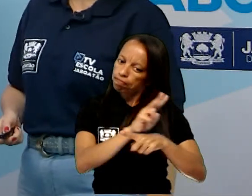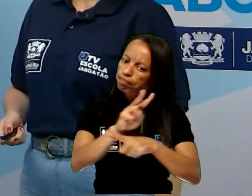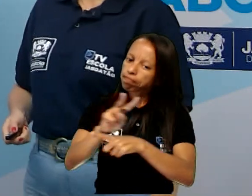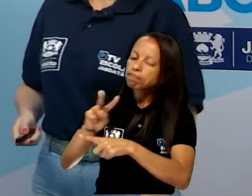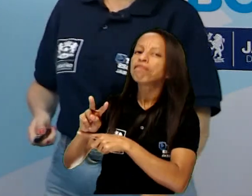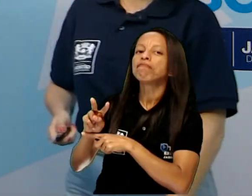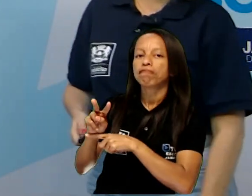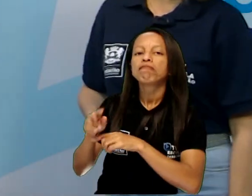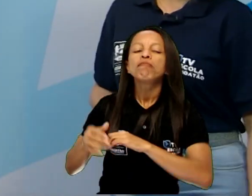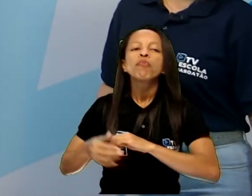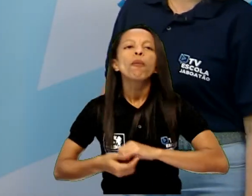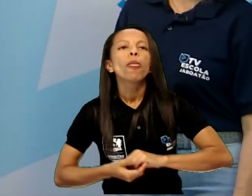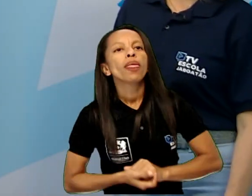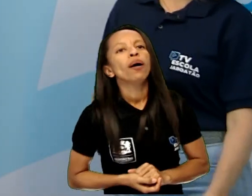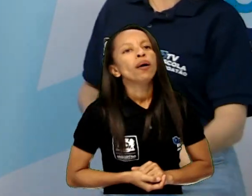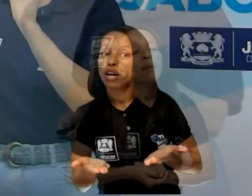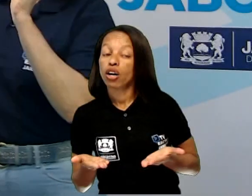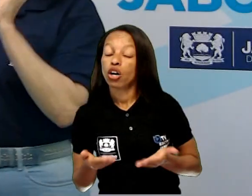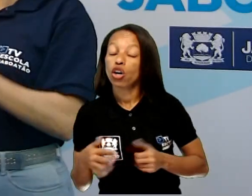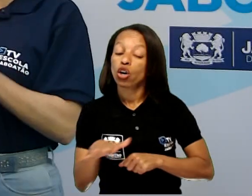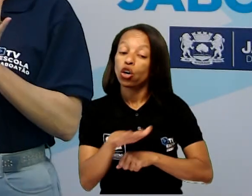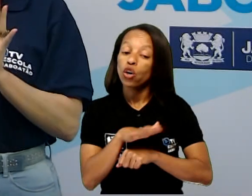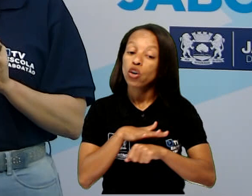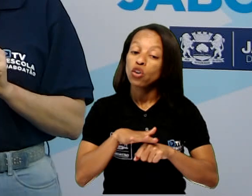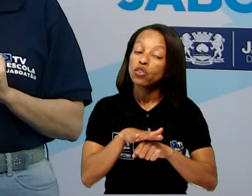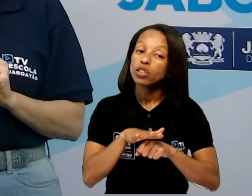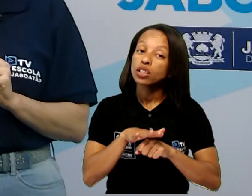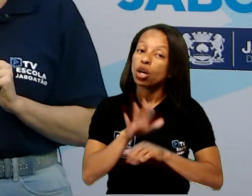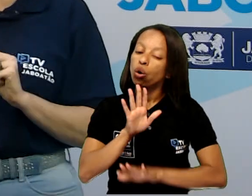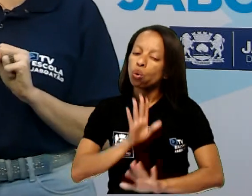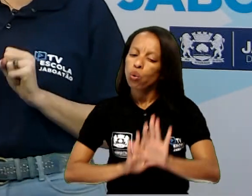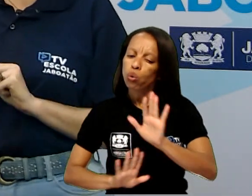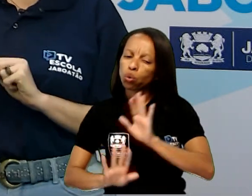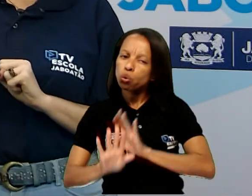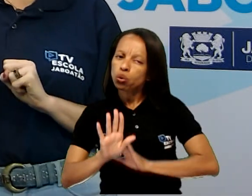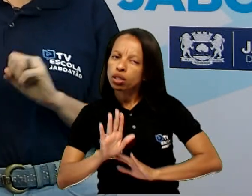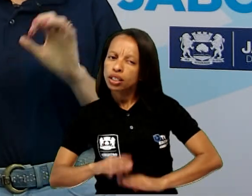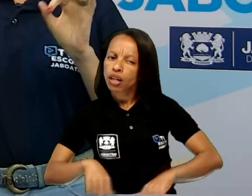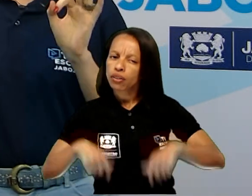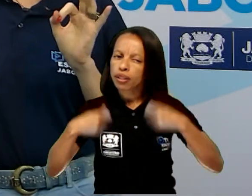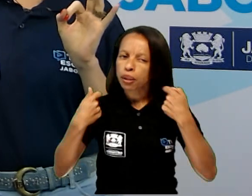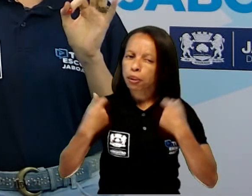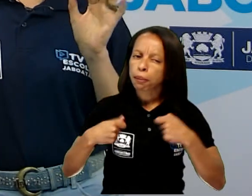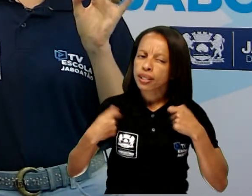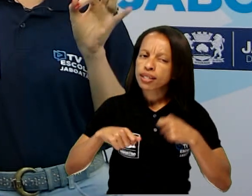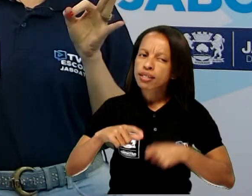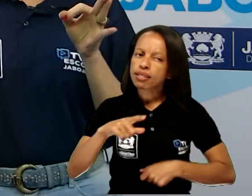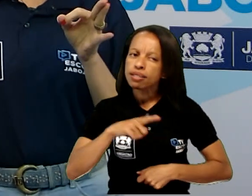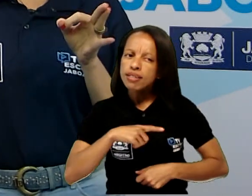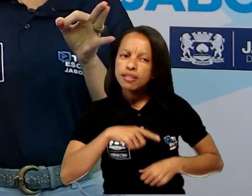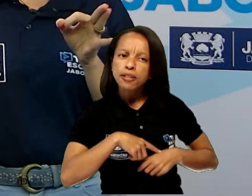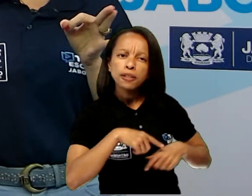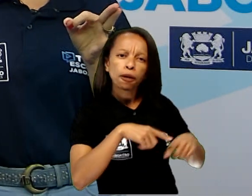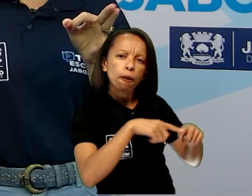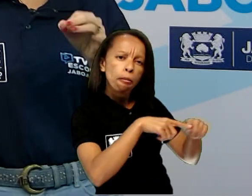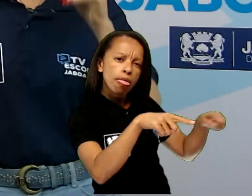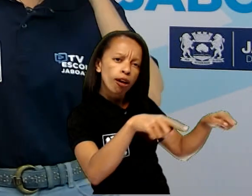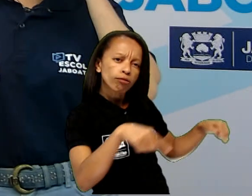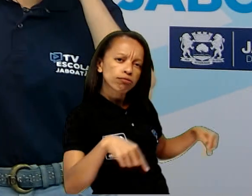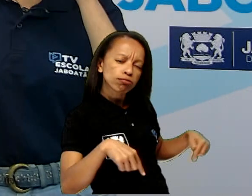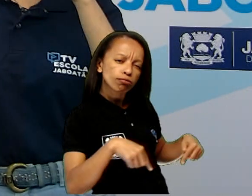lá. Vamos falar agora sobre os cuidados que nós devemos ter no banheiro. Você que adora aquela horinha do banho,